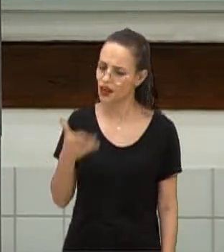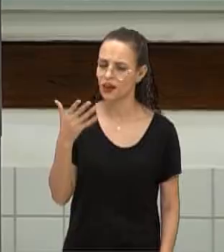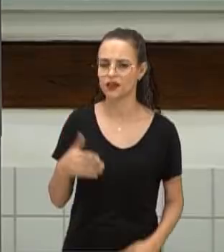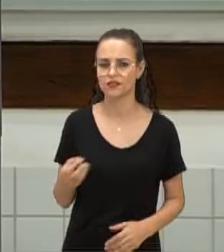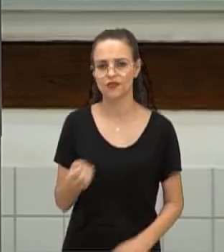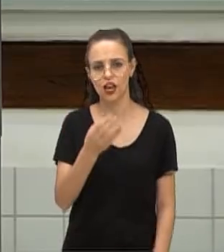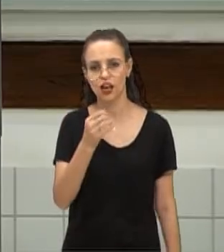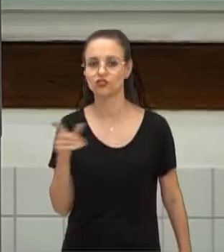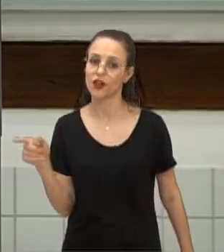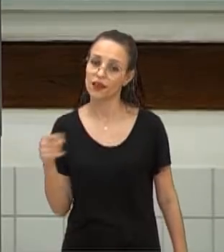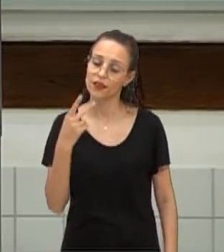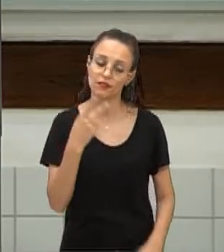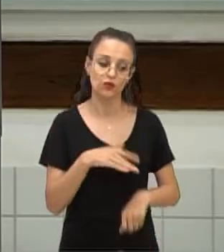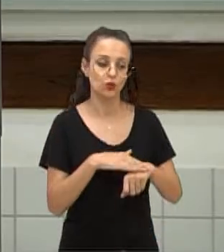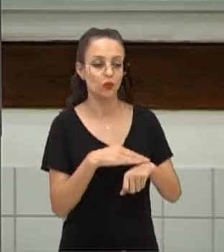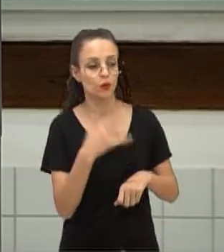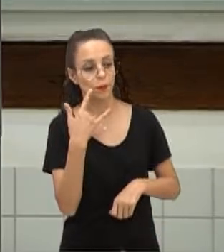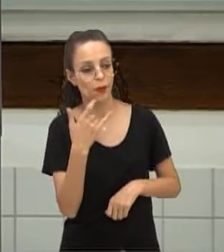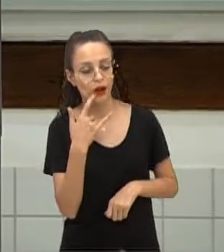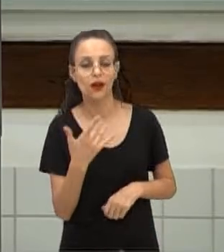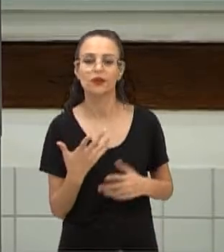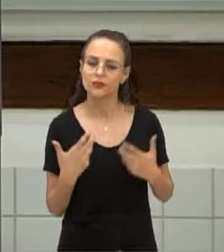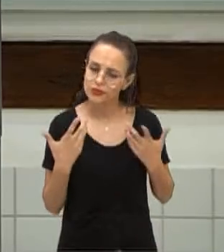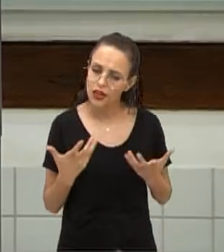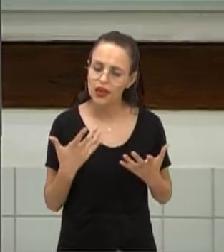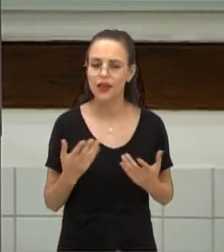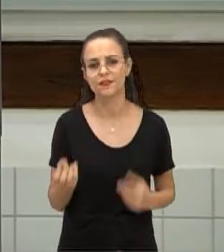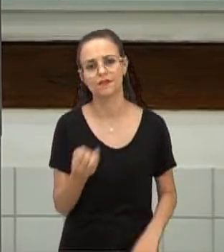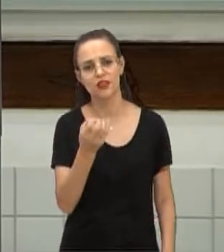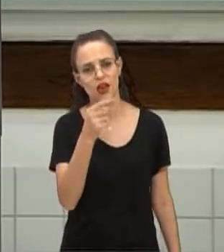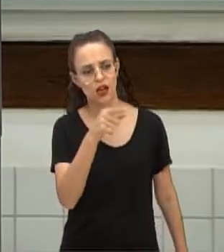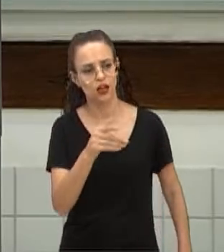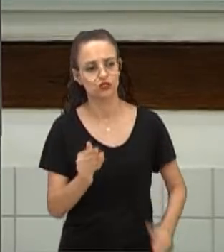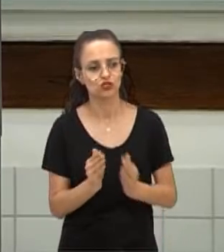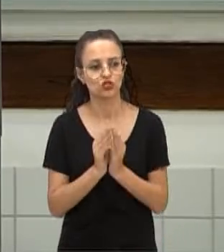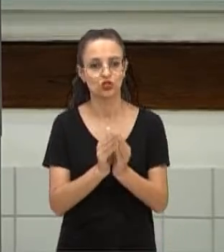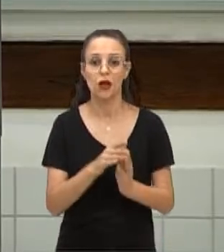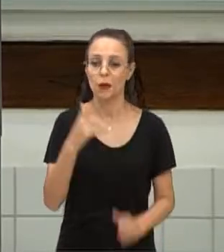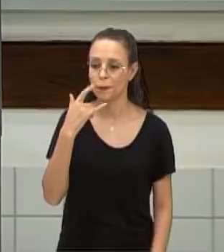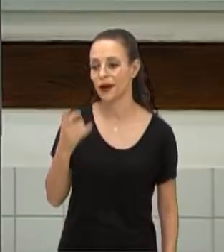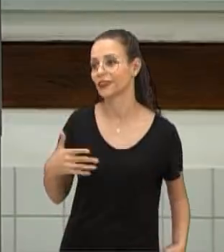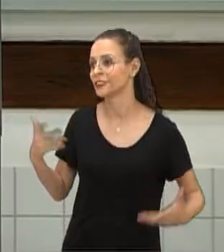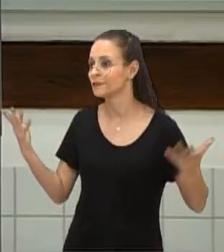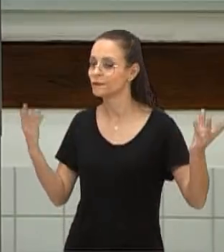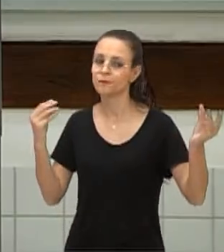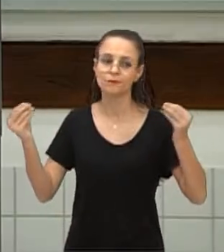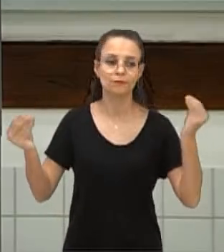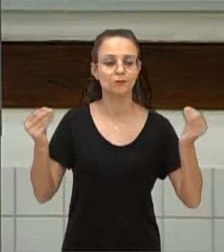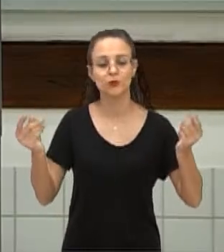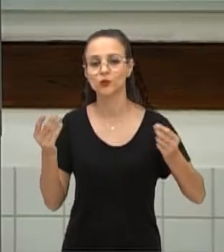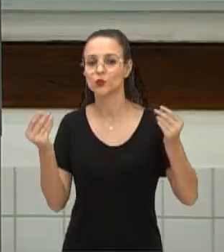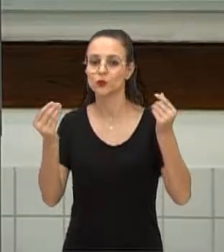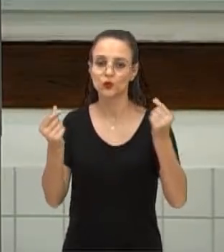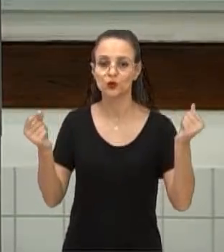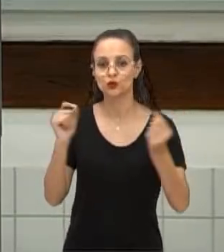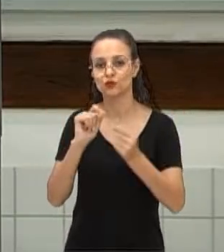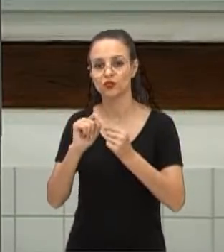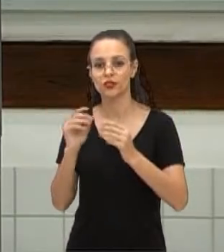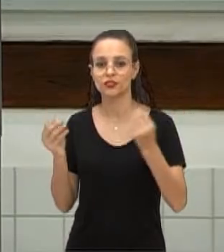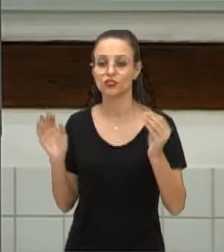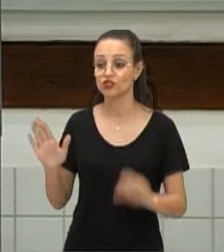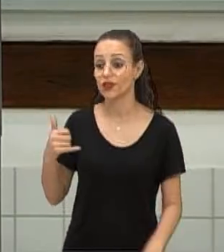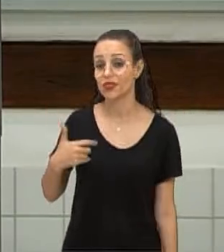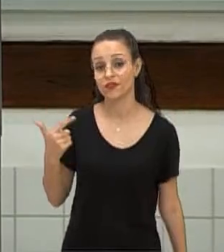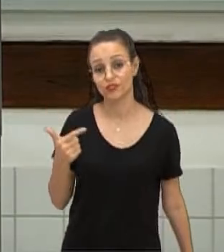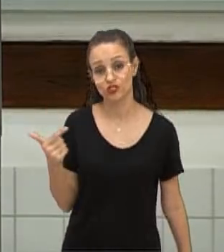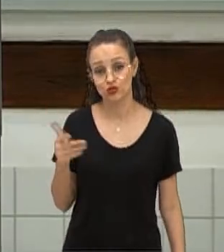Darwin chegou para o pai dele, sugeriu para o pai que ele gostaria de fazer essa viagem. O pai já não sabia mais no que apostar nesse rapaz, já tinha